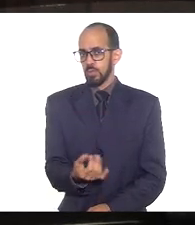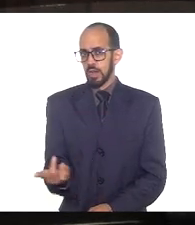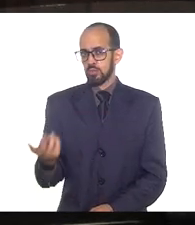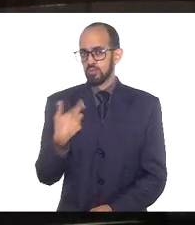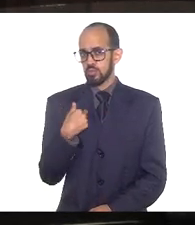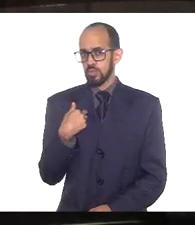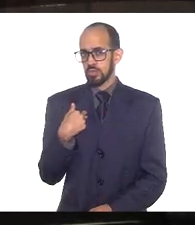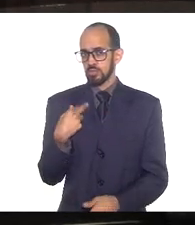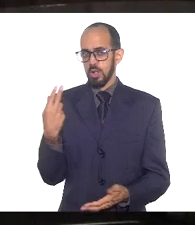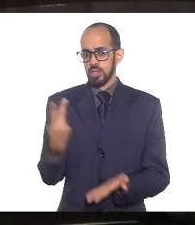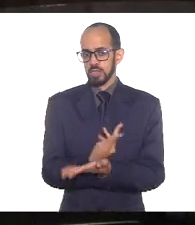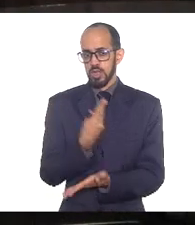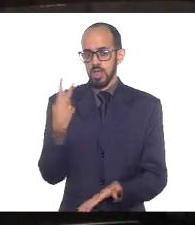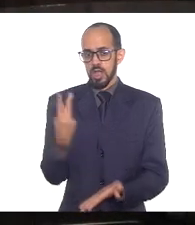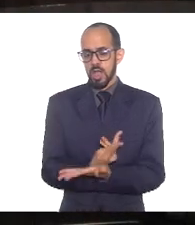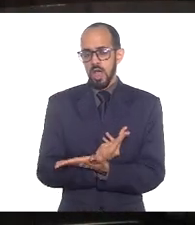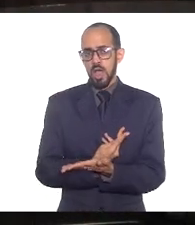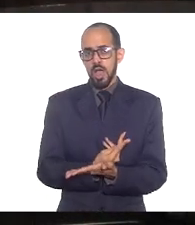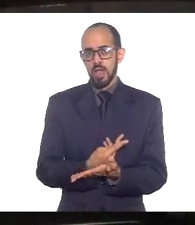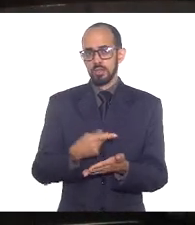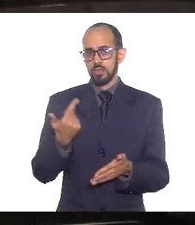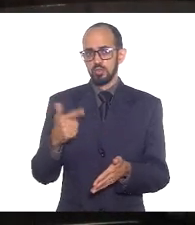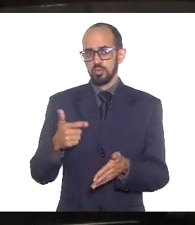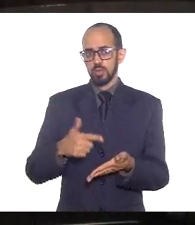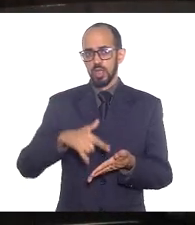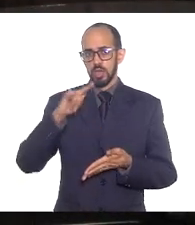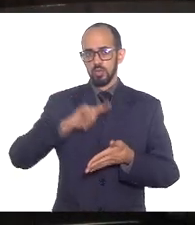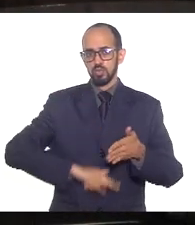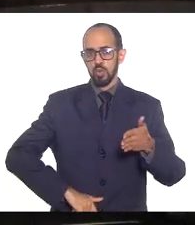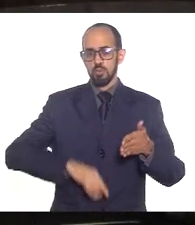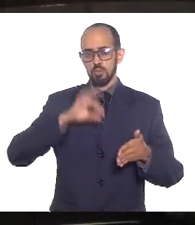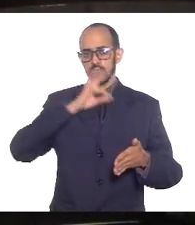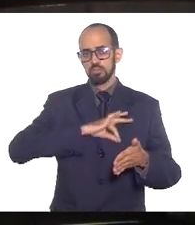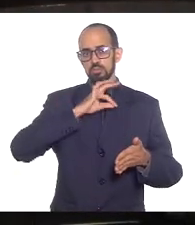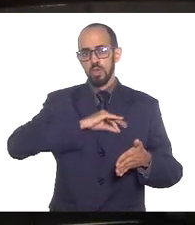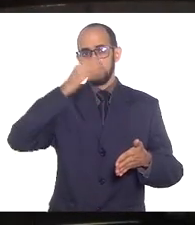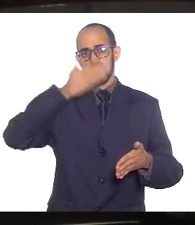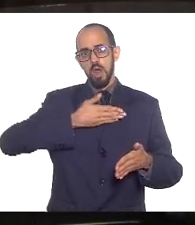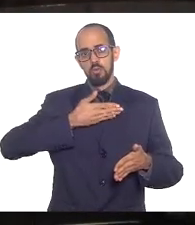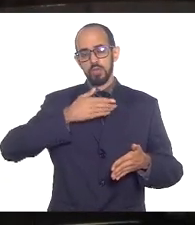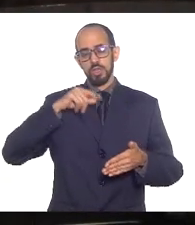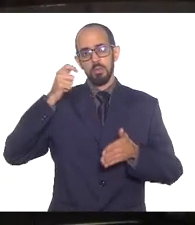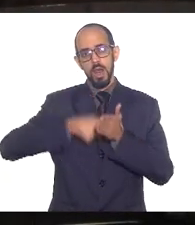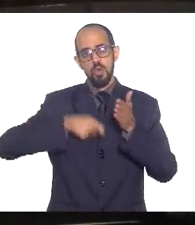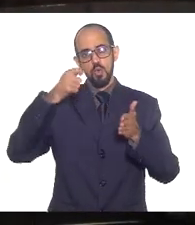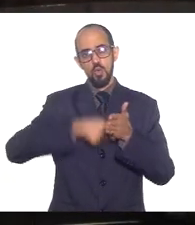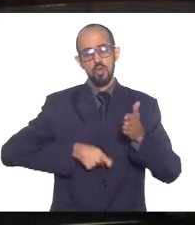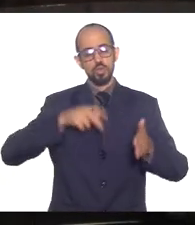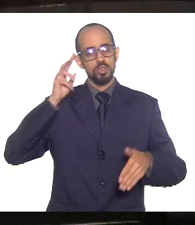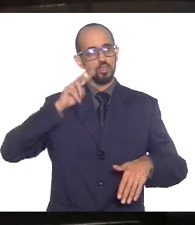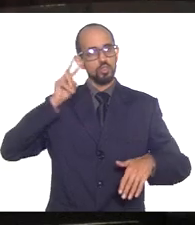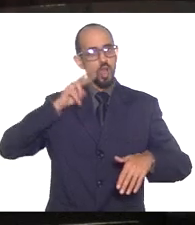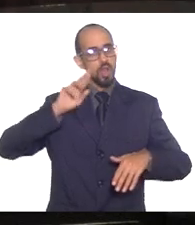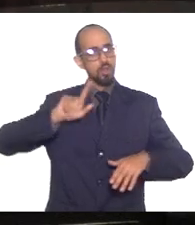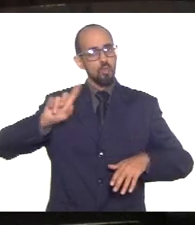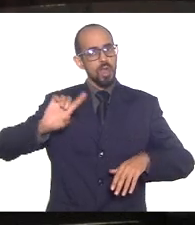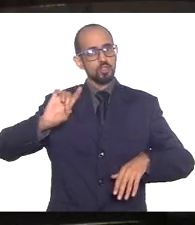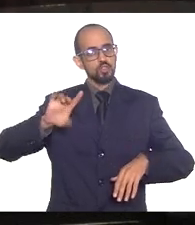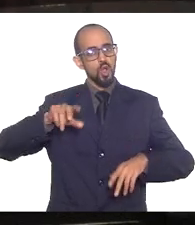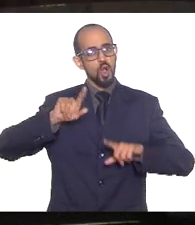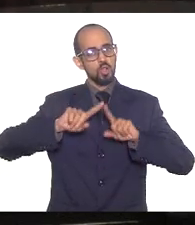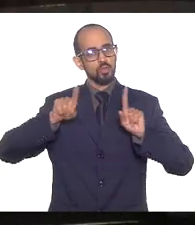resposta no contracheque dos trabalhadores essa luta histórica que não é apenas dos trabalhadores na luta também